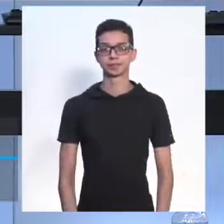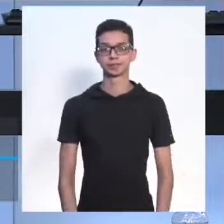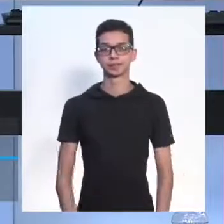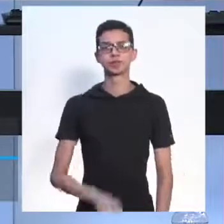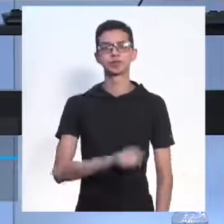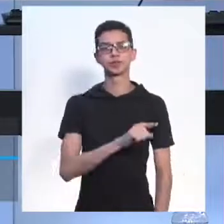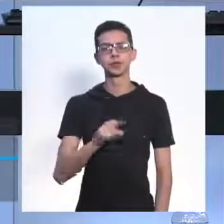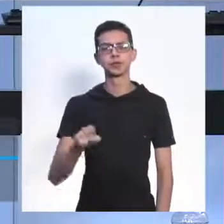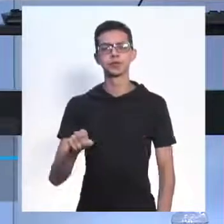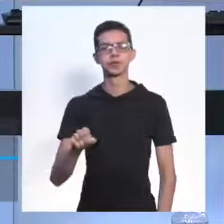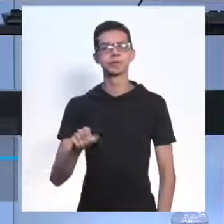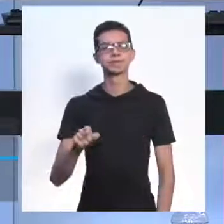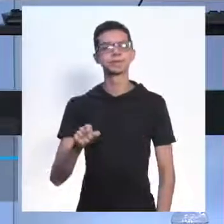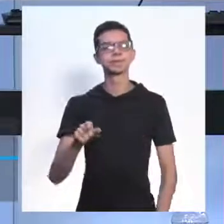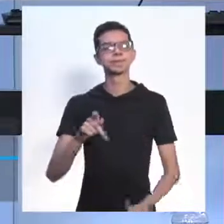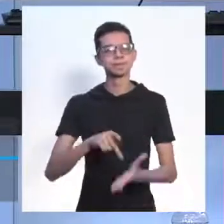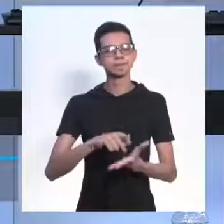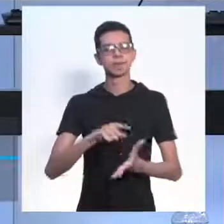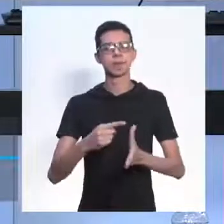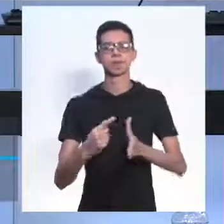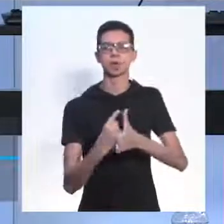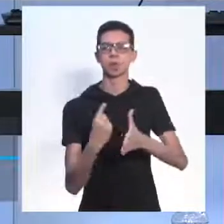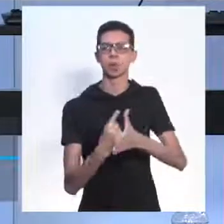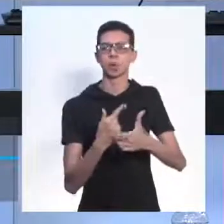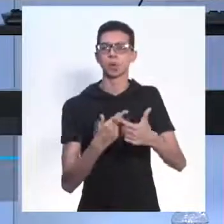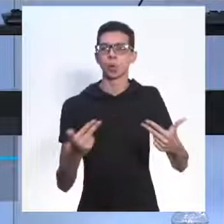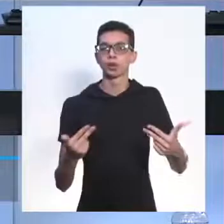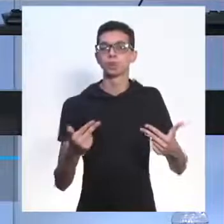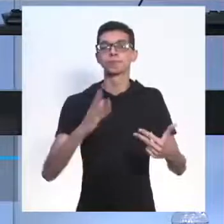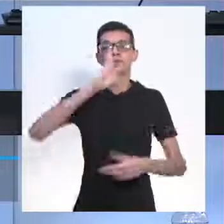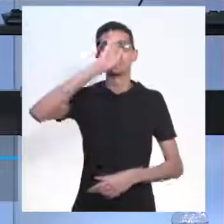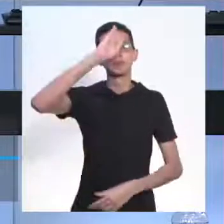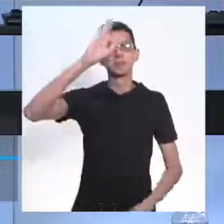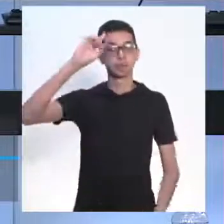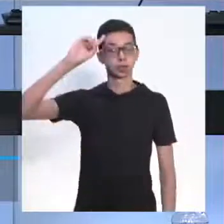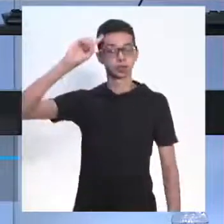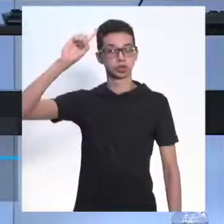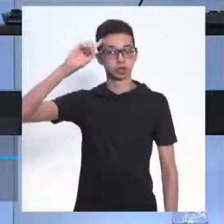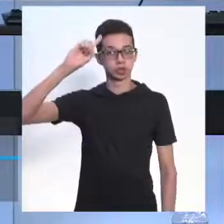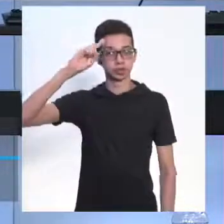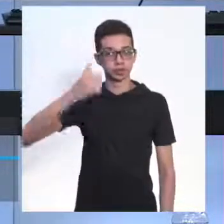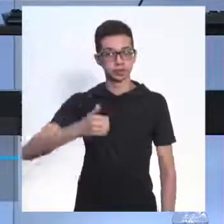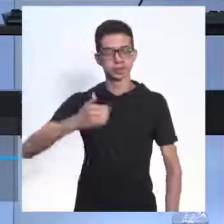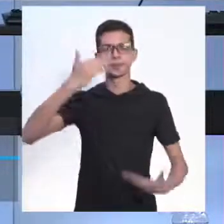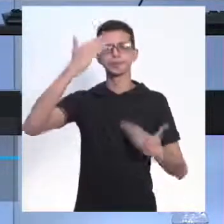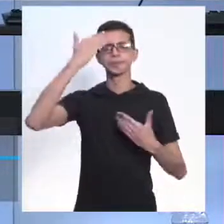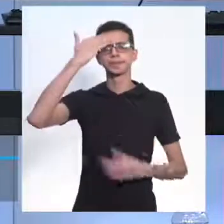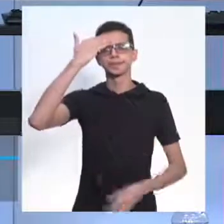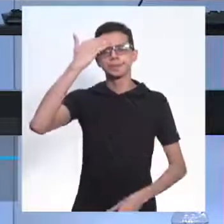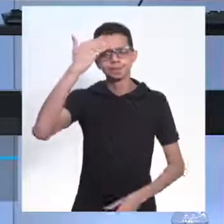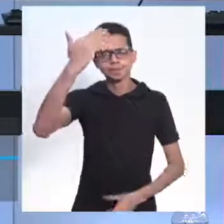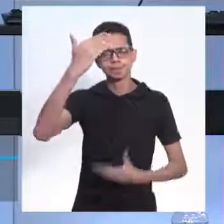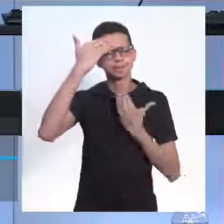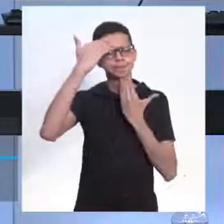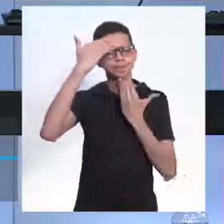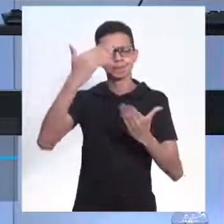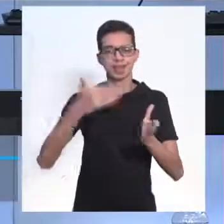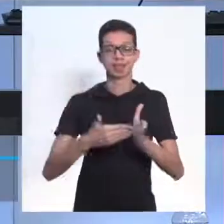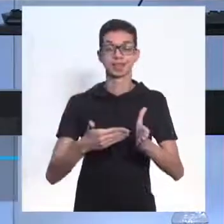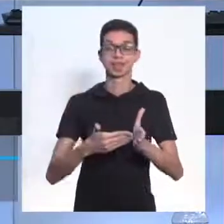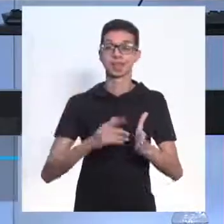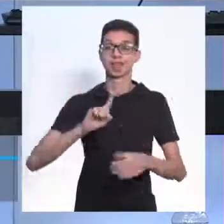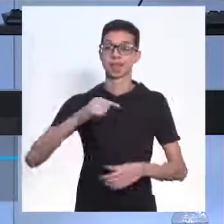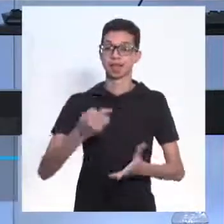vocês trouxeram questões que são fundamentais o nosso cotidiano Muitíssimo obrigada e até a próxima